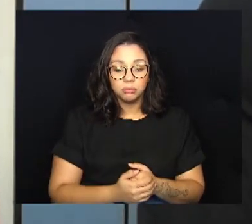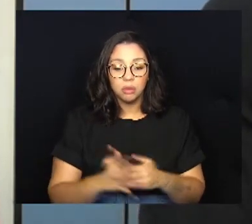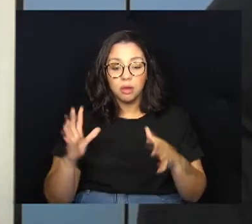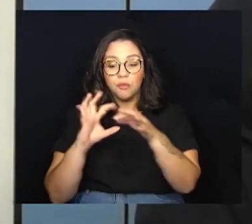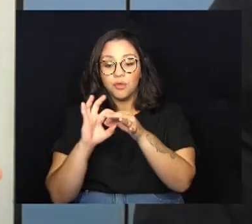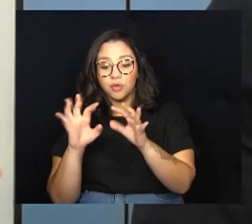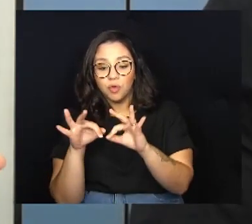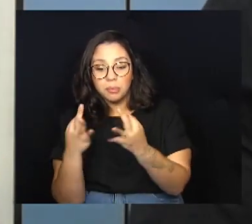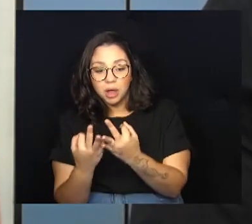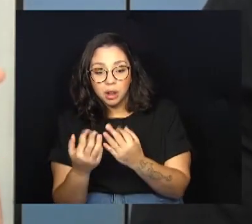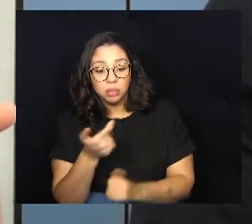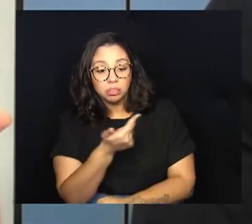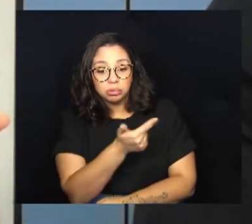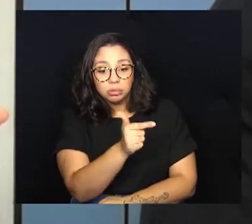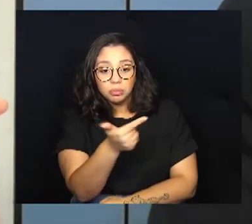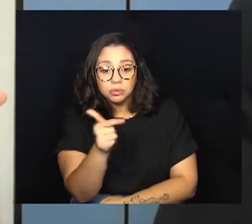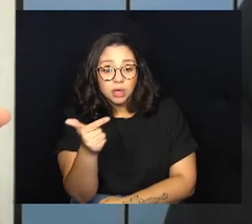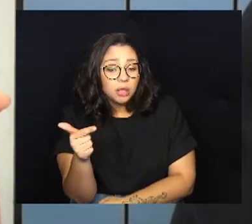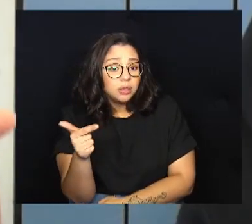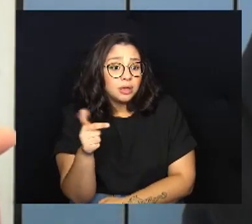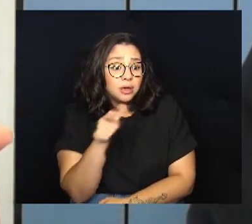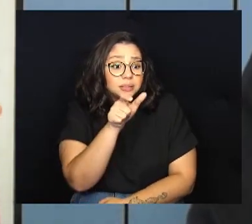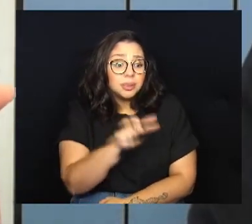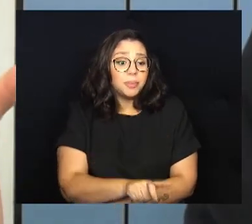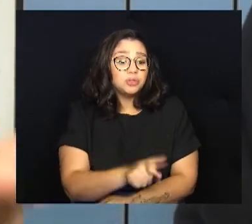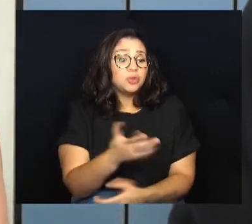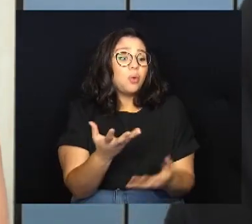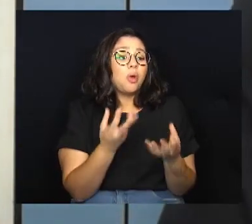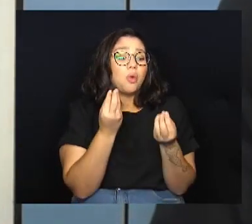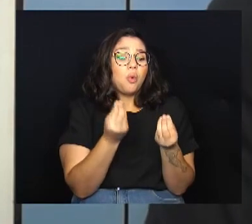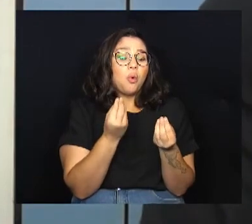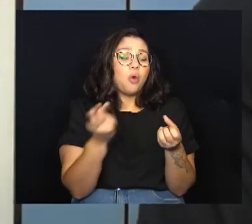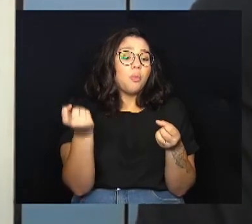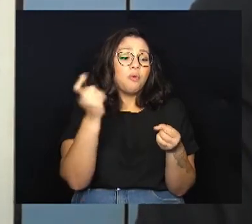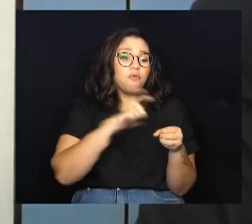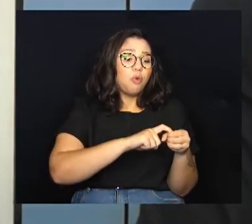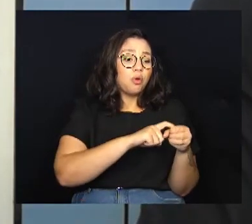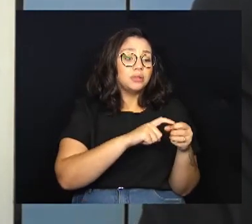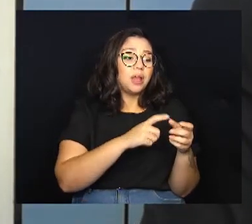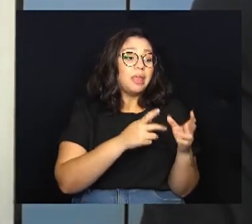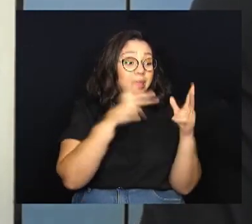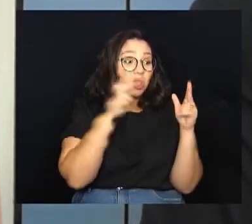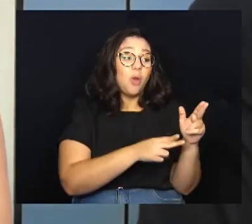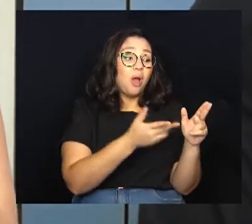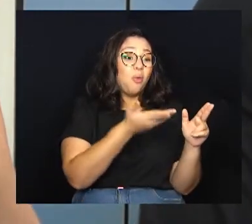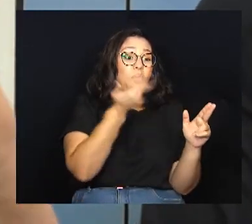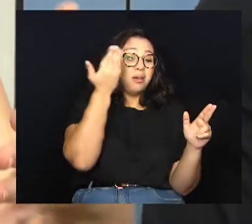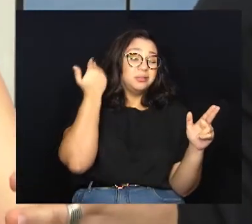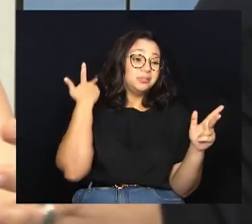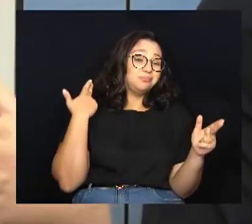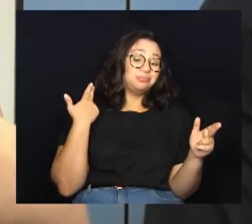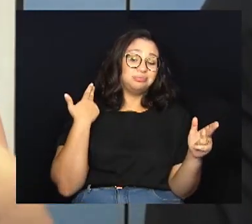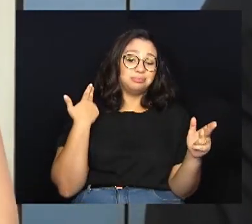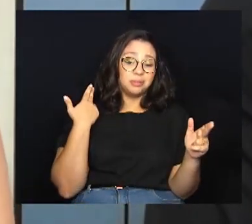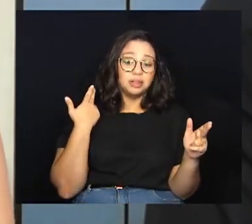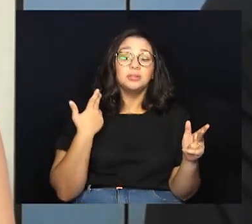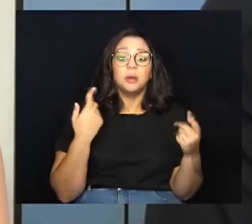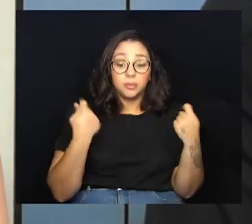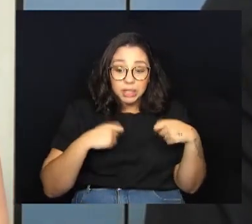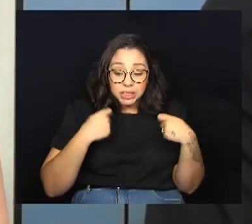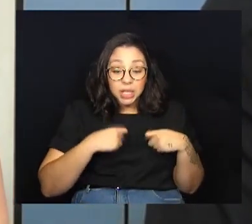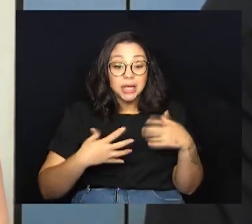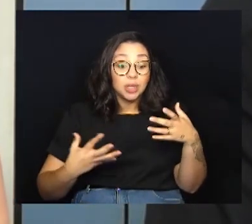questão do trabalho intersetorial, dessa preocupação. Achei muito legal você falar, olha, que a gente pensa na droga, mas